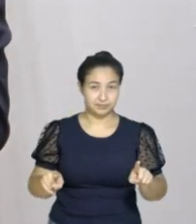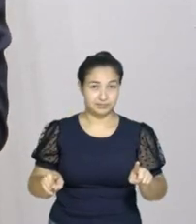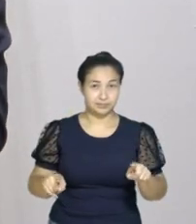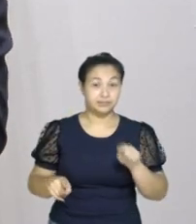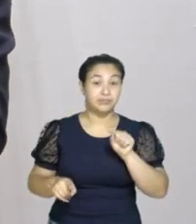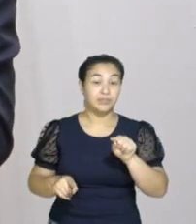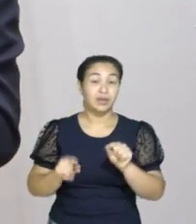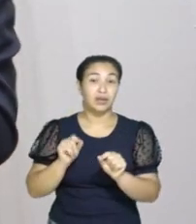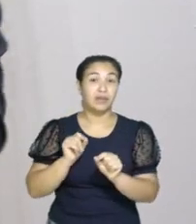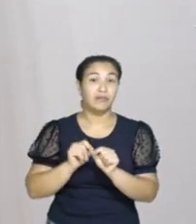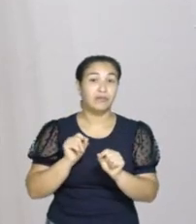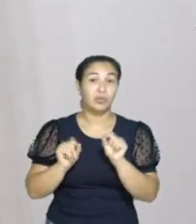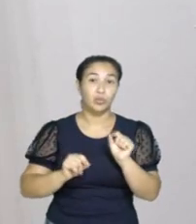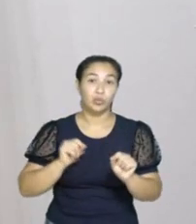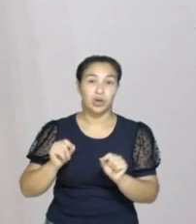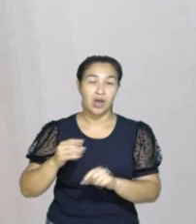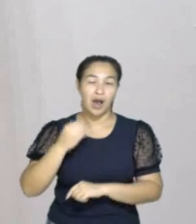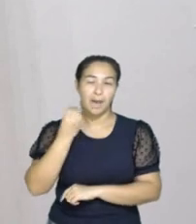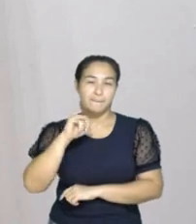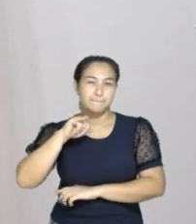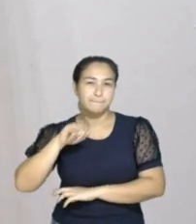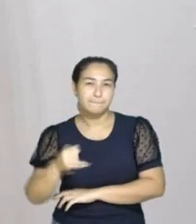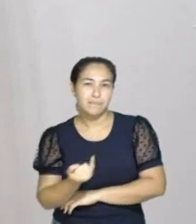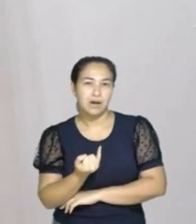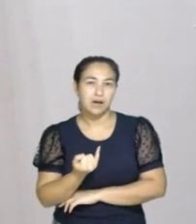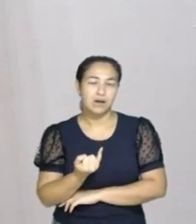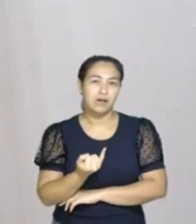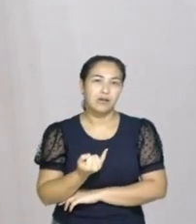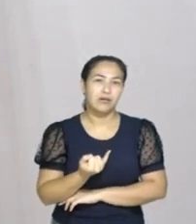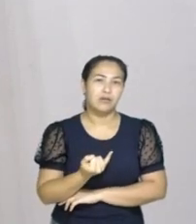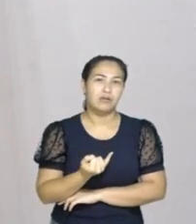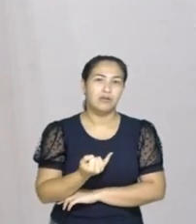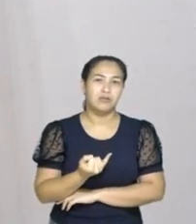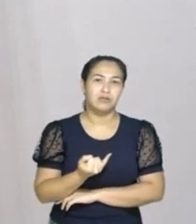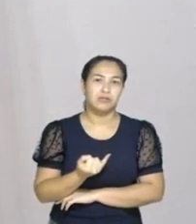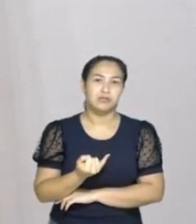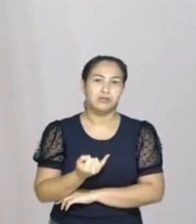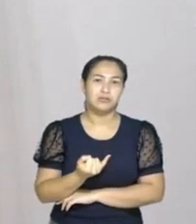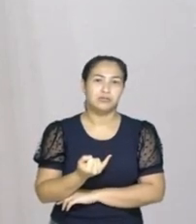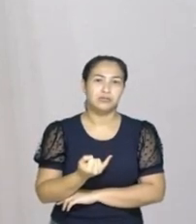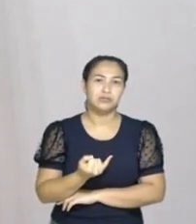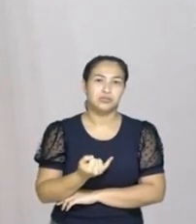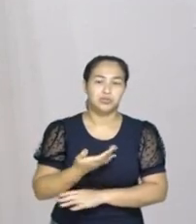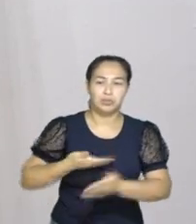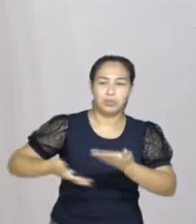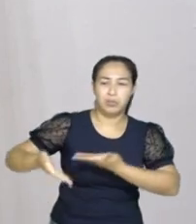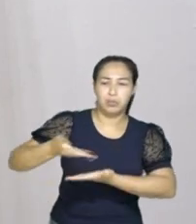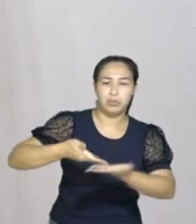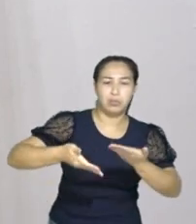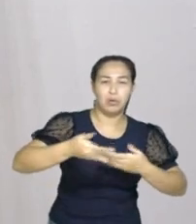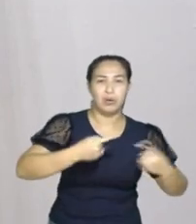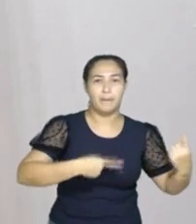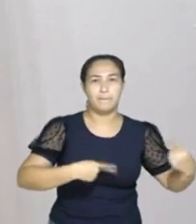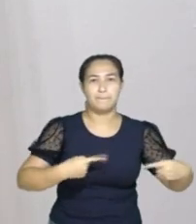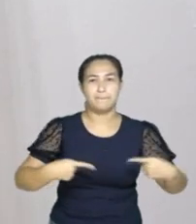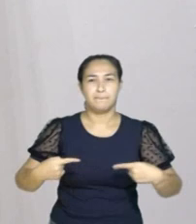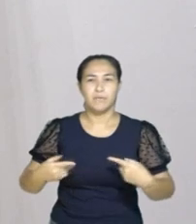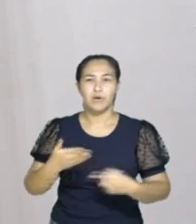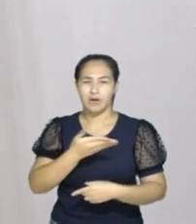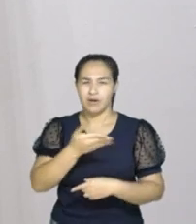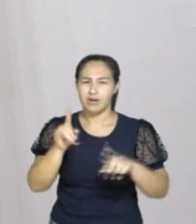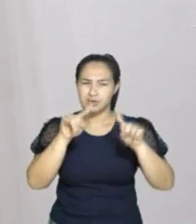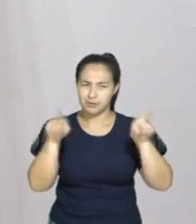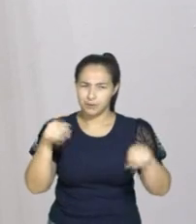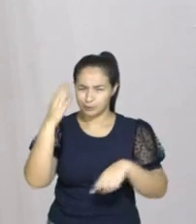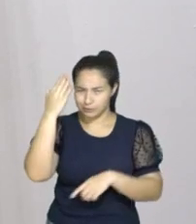que que ele faz ele se aproveita do conhecimento do trato político antigo servidor é um cara esperto